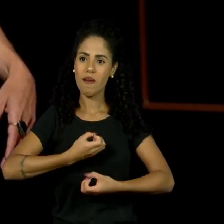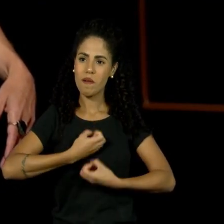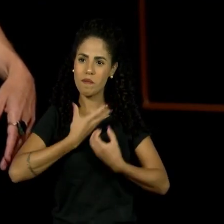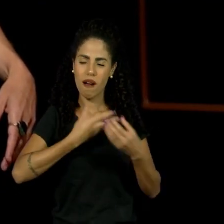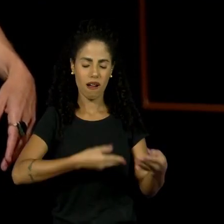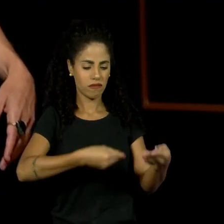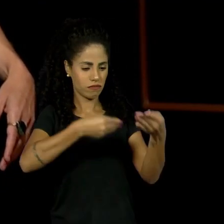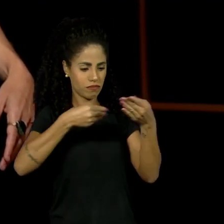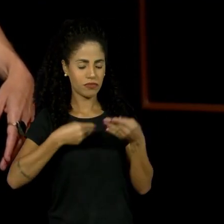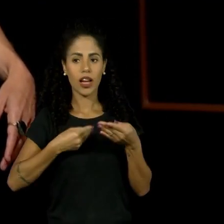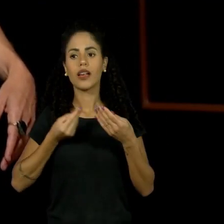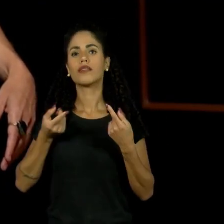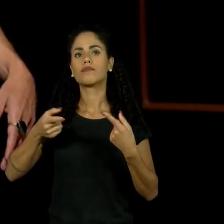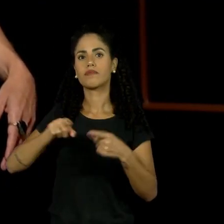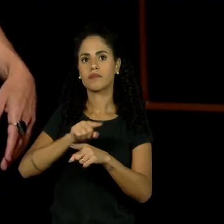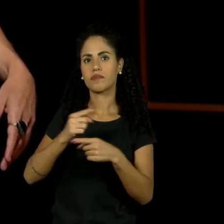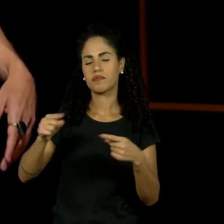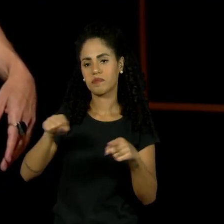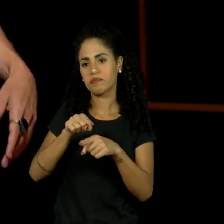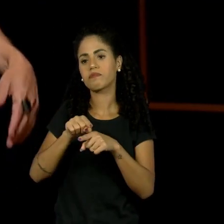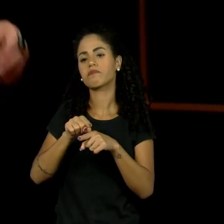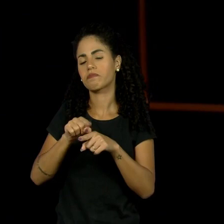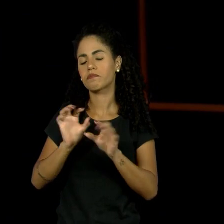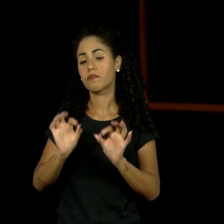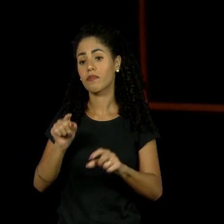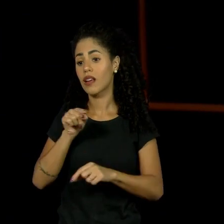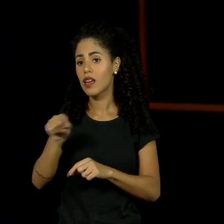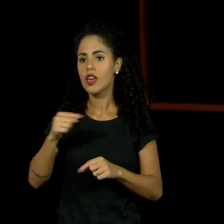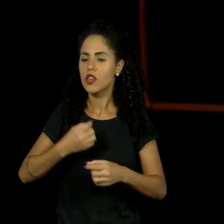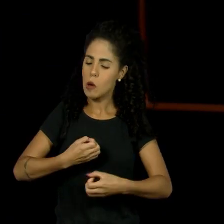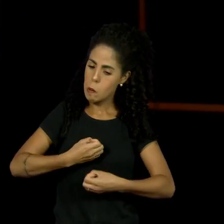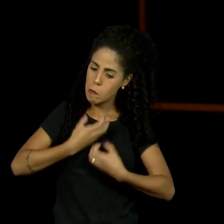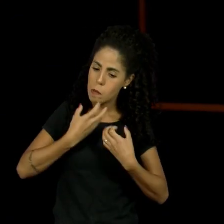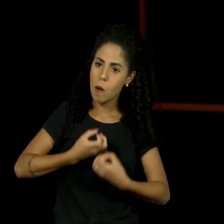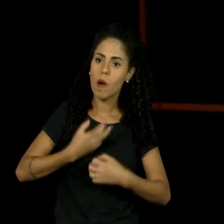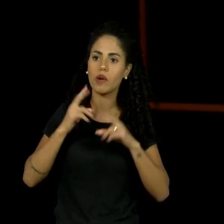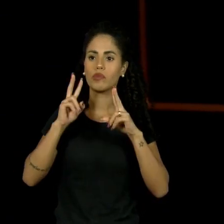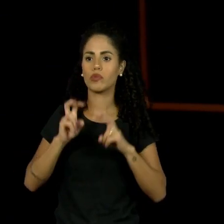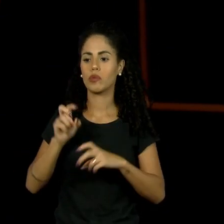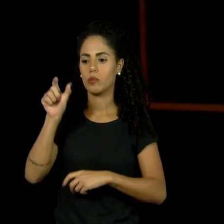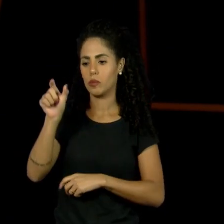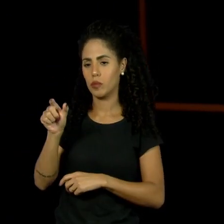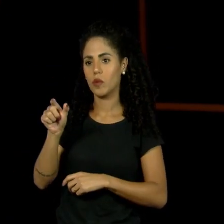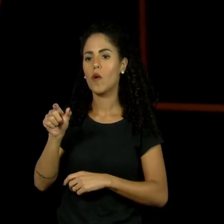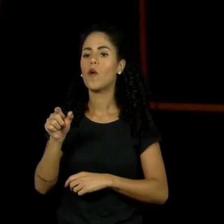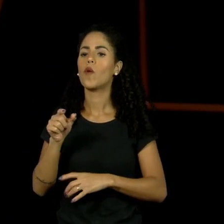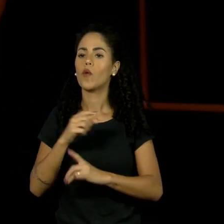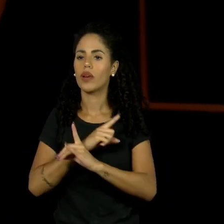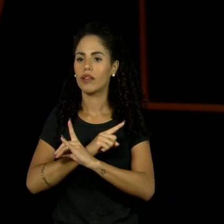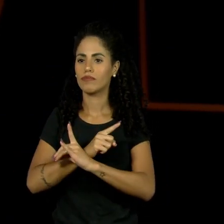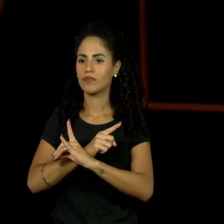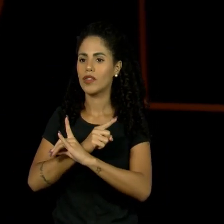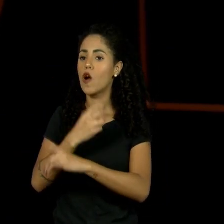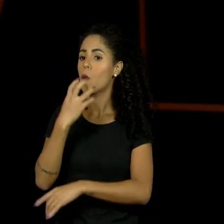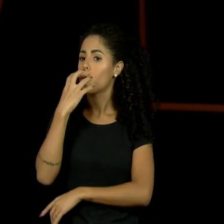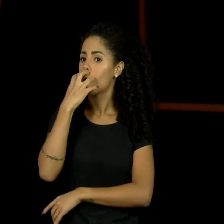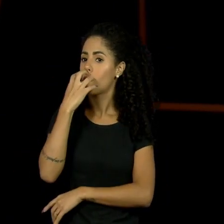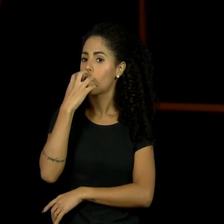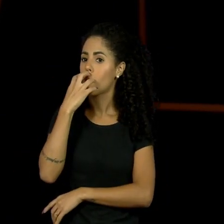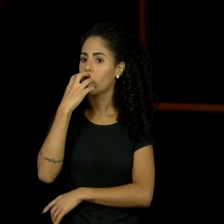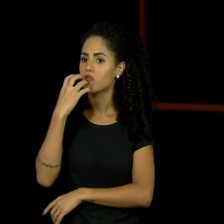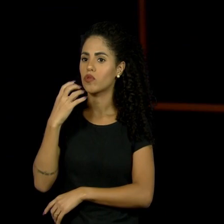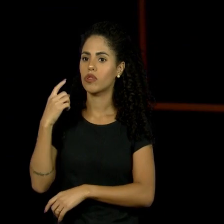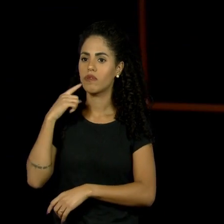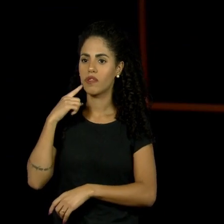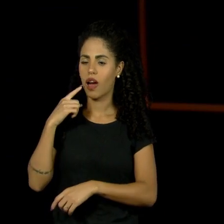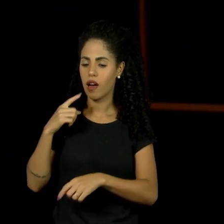que virou uma canção chamada Spirit Dog. E esse poema é sobre um cachorro preso no quintal, um poema em inglês,